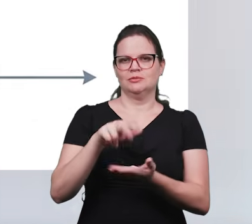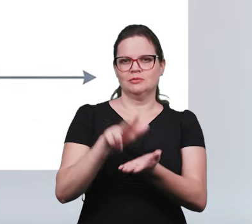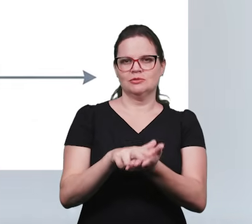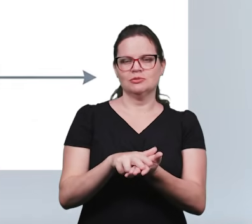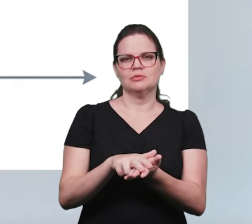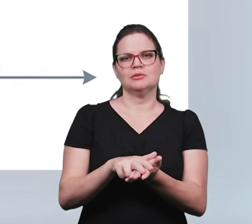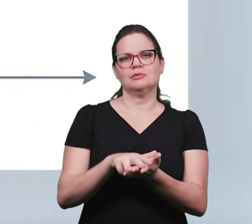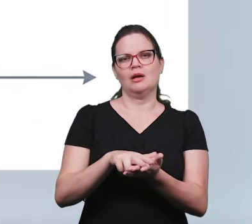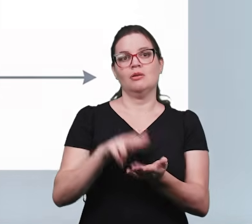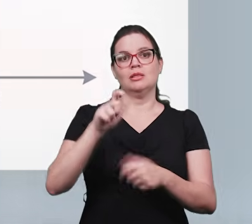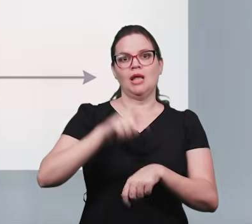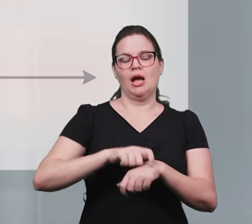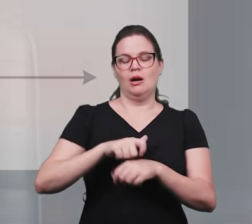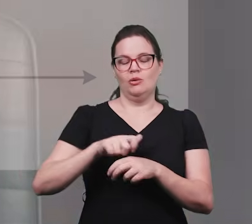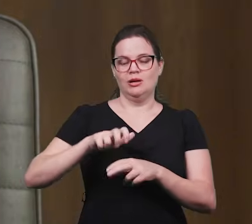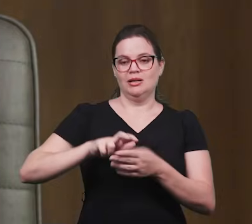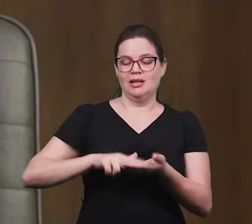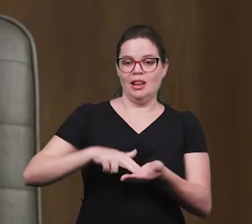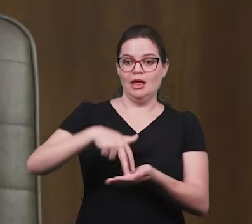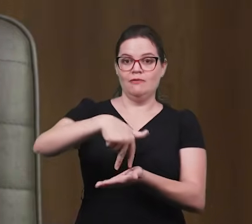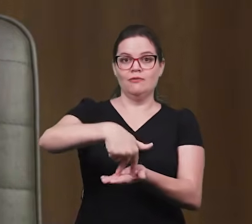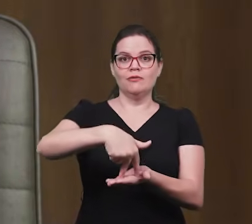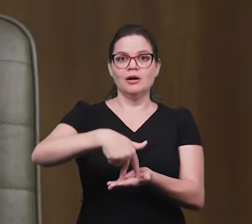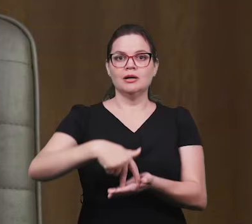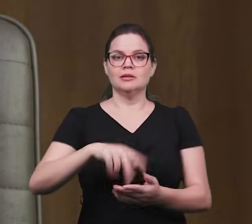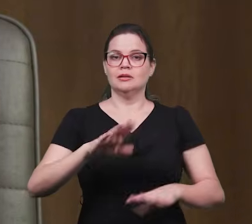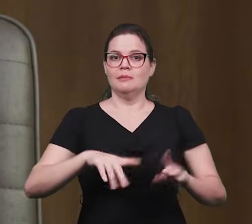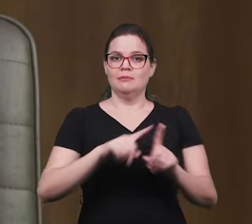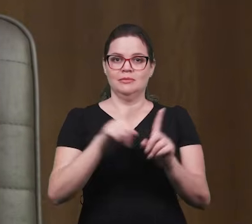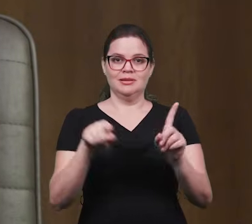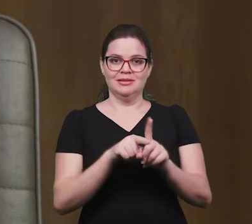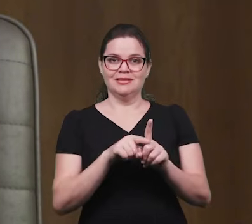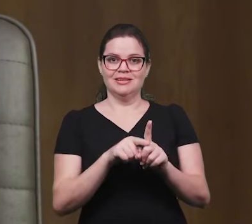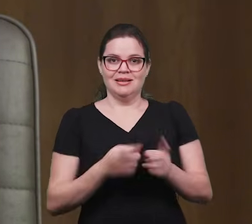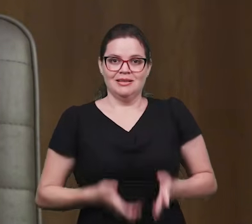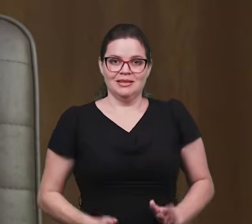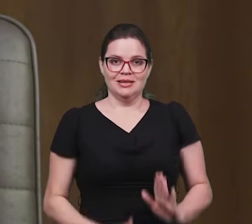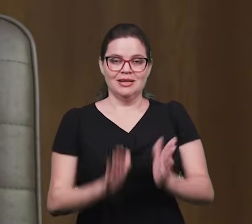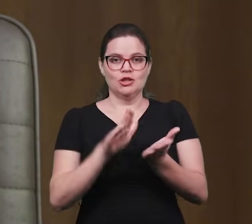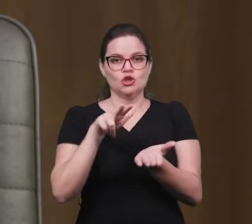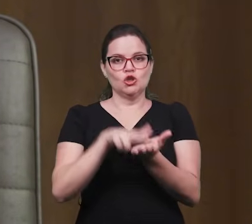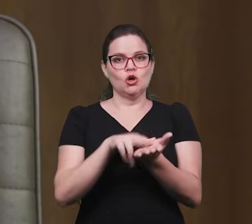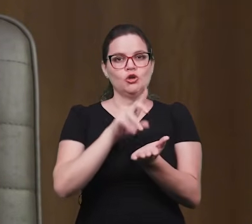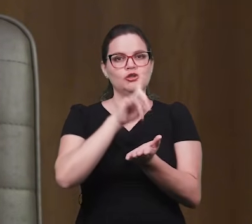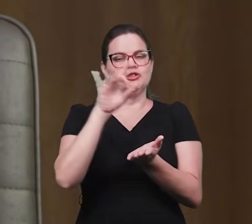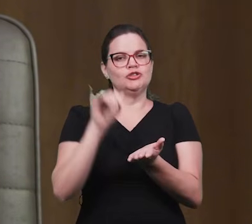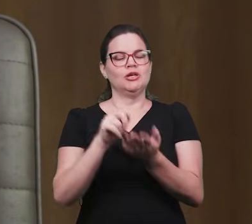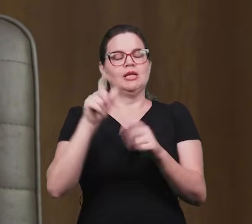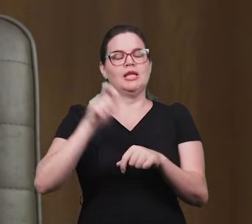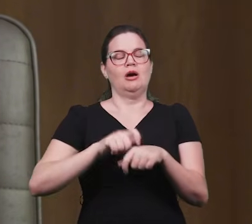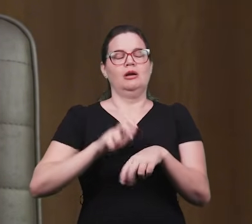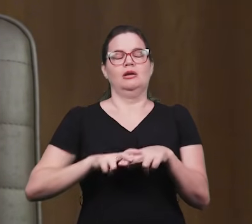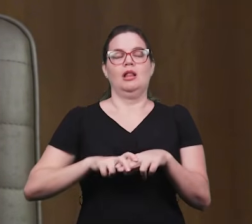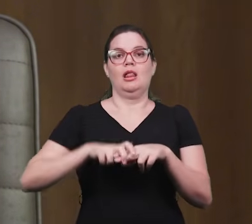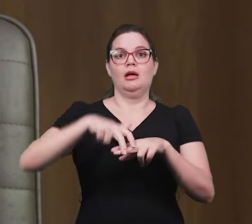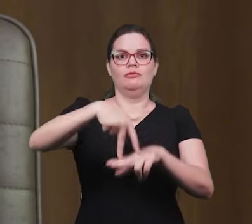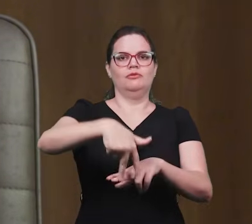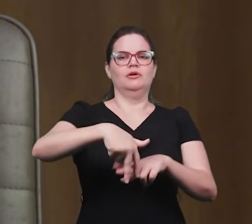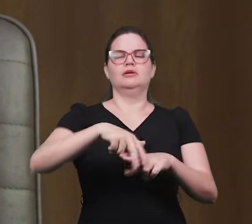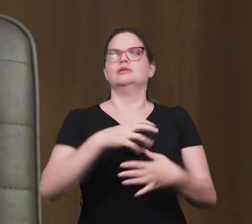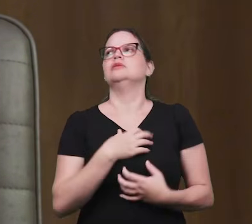ali deitado e quando levanta, né? Até mesmo gestantes, quando vai ter um neném, passa ali 2 dias, agora quando